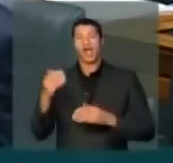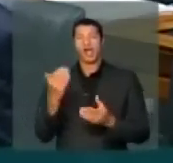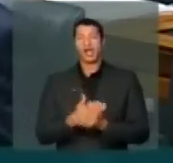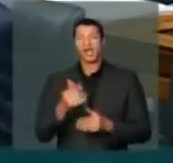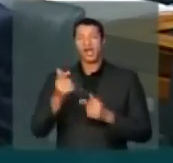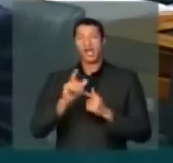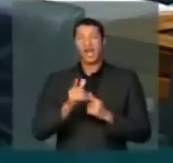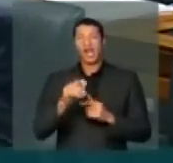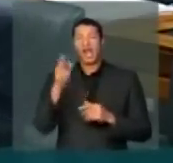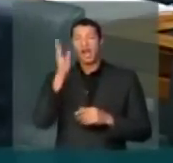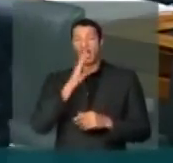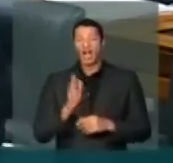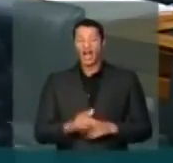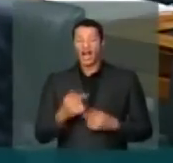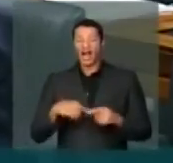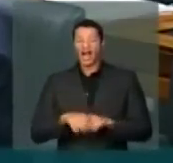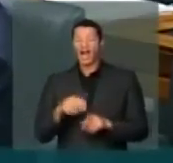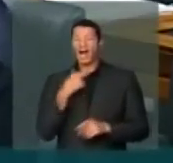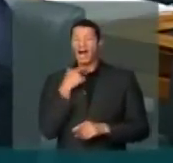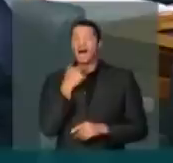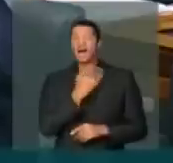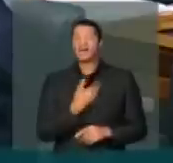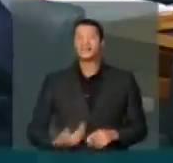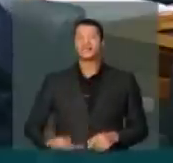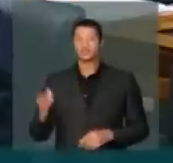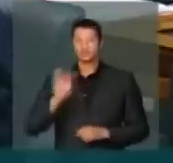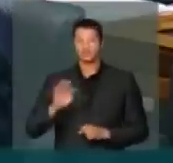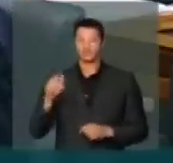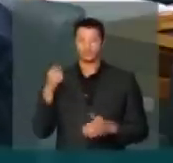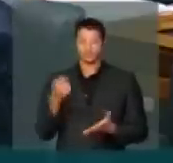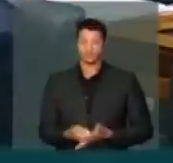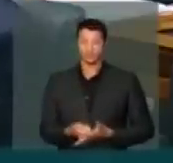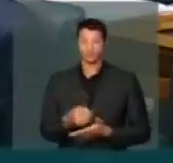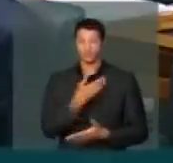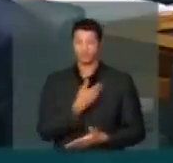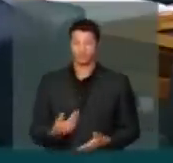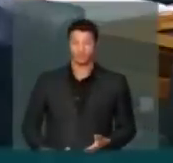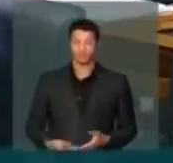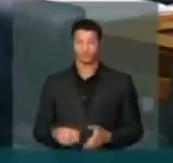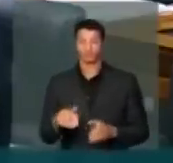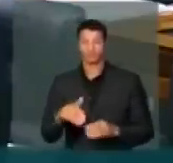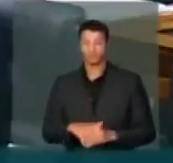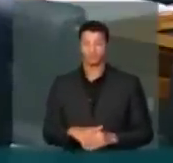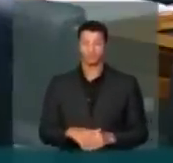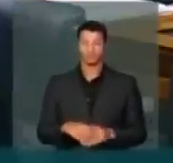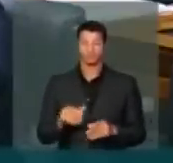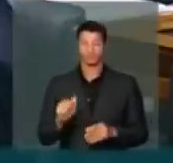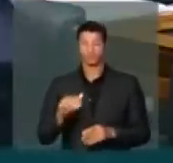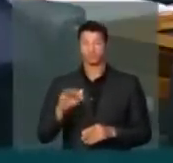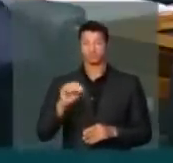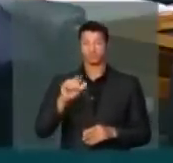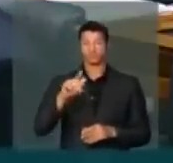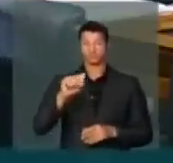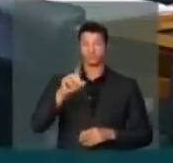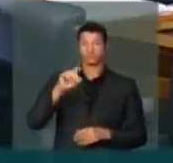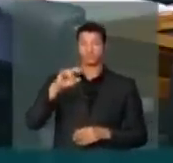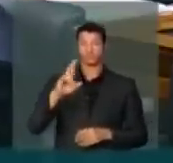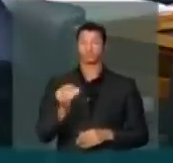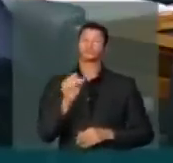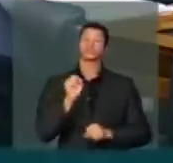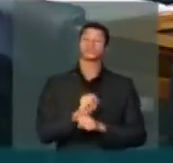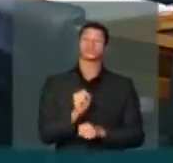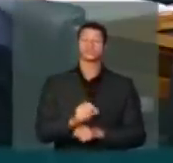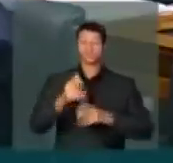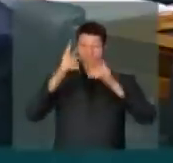processo legislativo no Brasil. Então não pode o governo federal impor ao Congresso Nacional votar de afogadilho, que esperasse